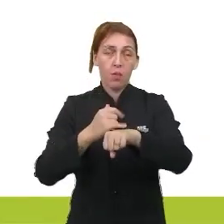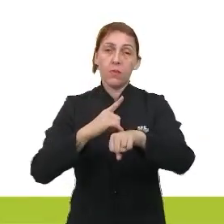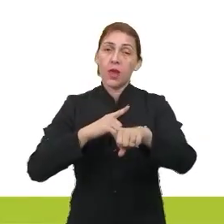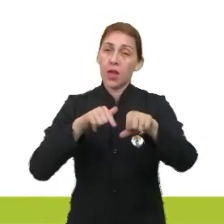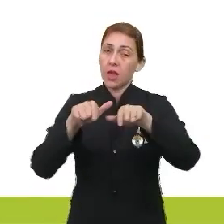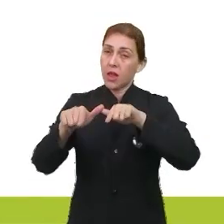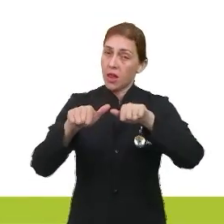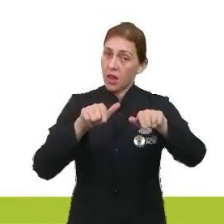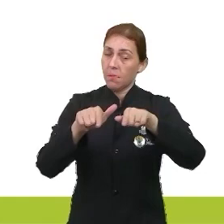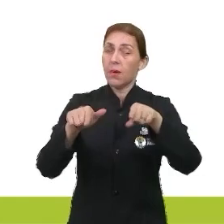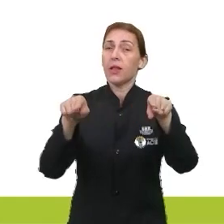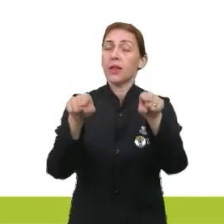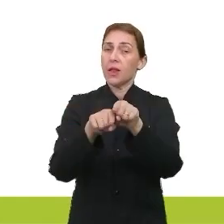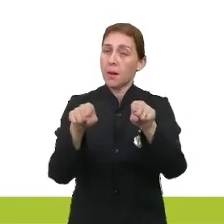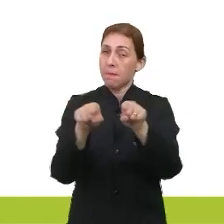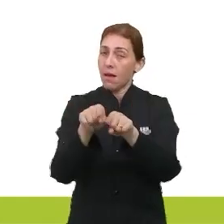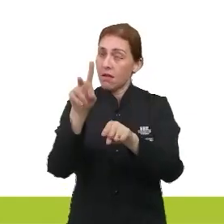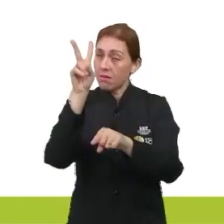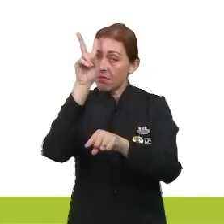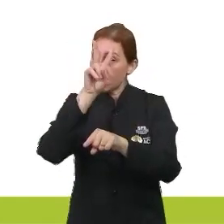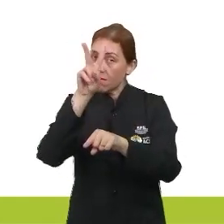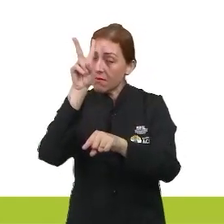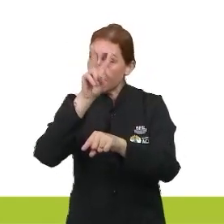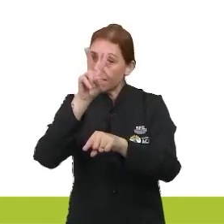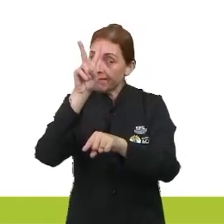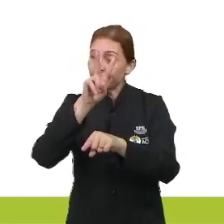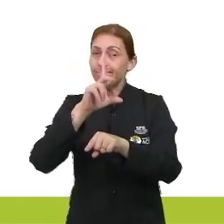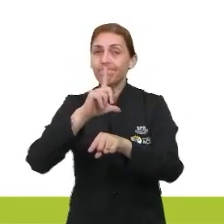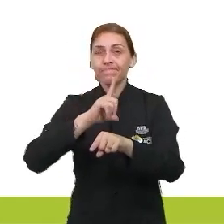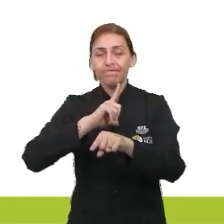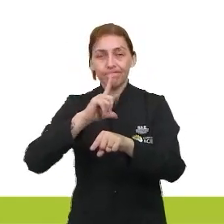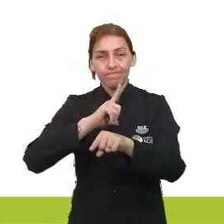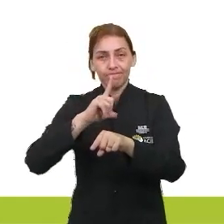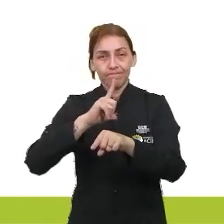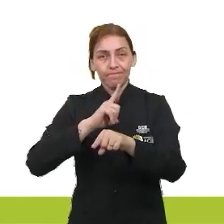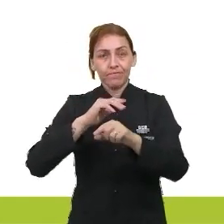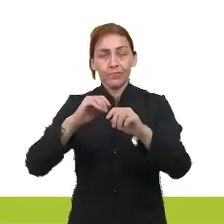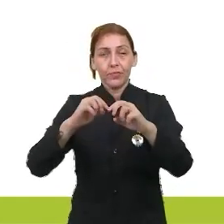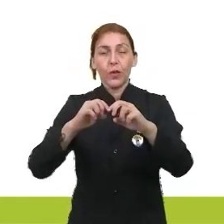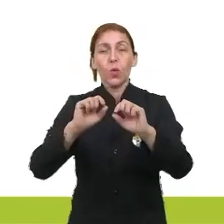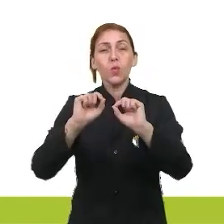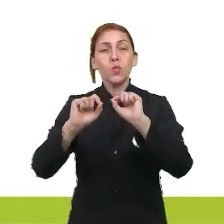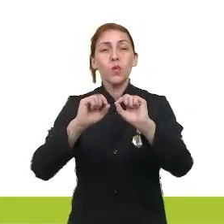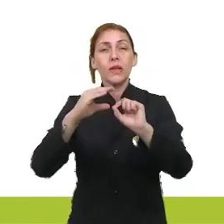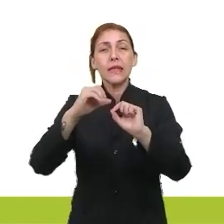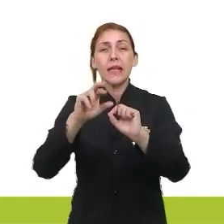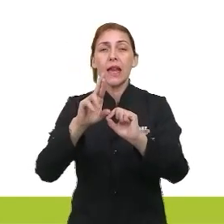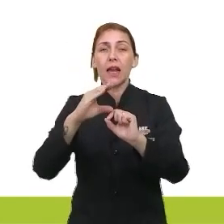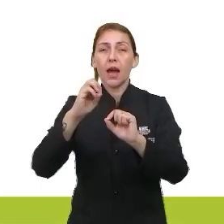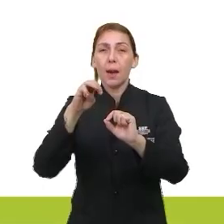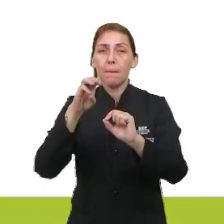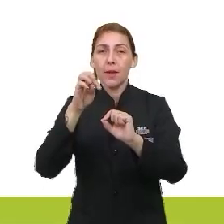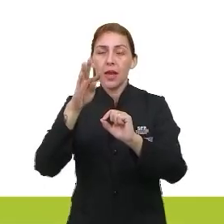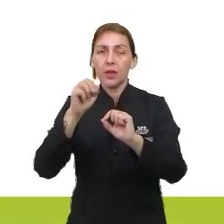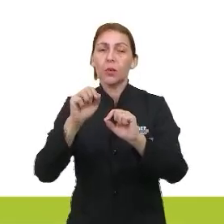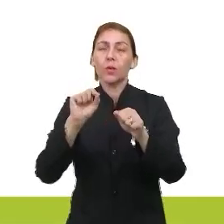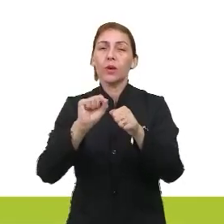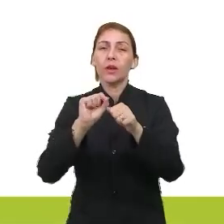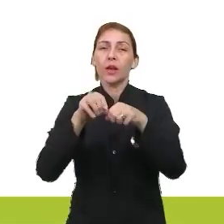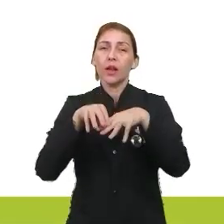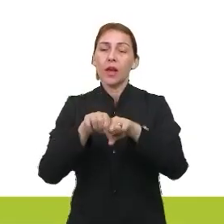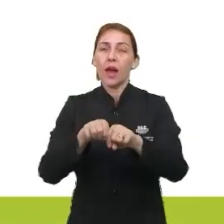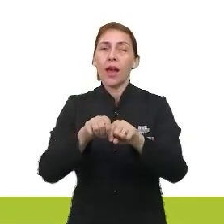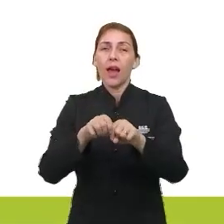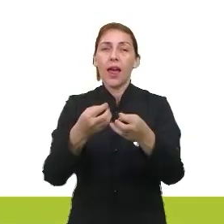obra disponível. Lembra que teve lá os cercamentos. Com os cercamentos, teve a desapropriação de